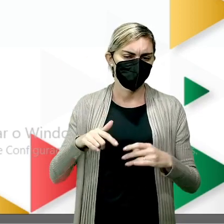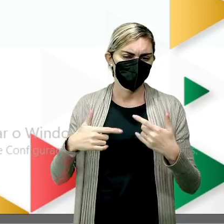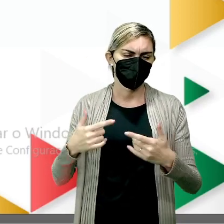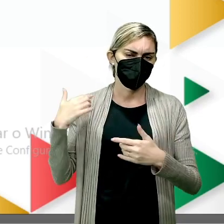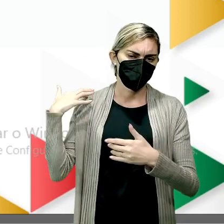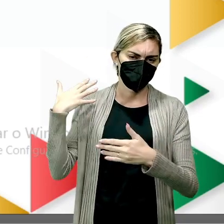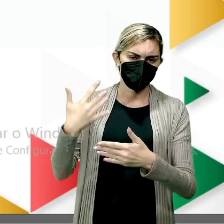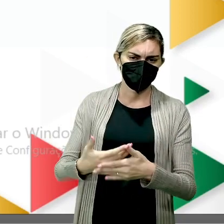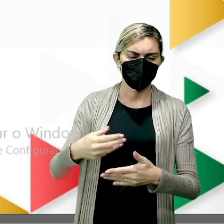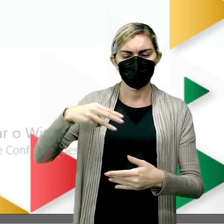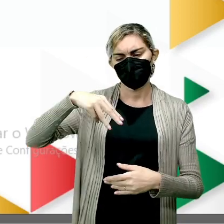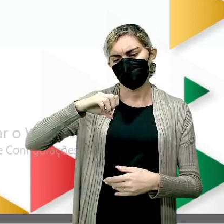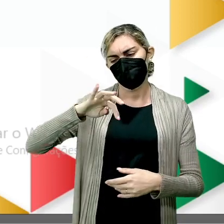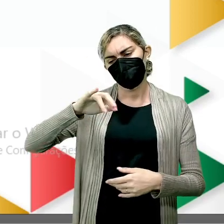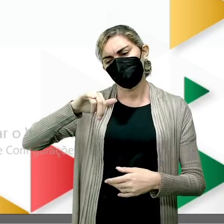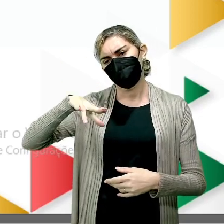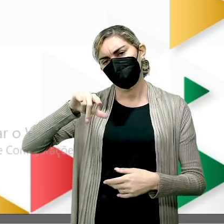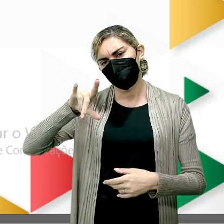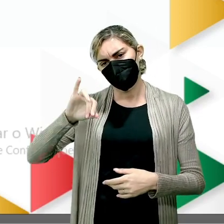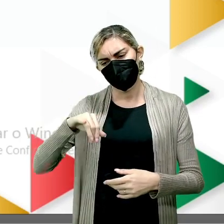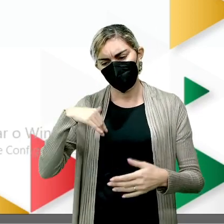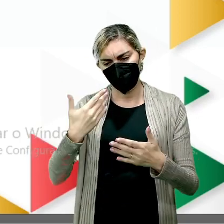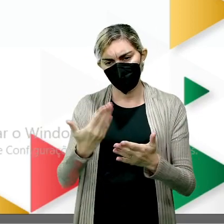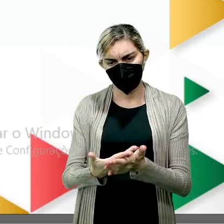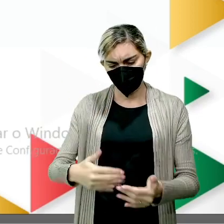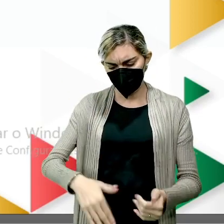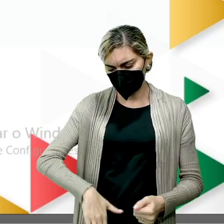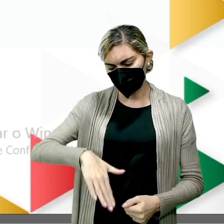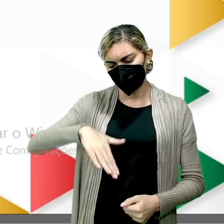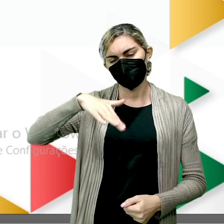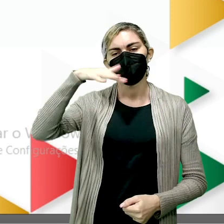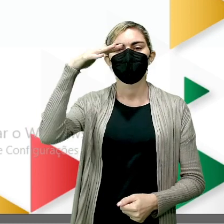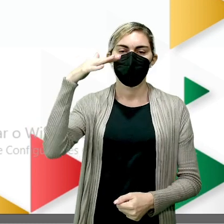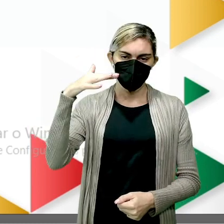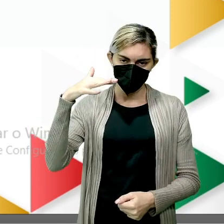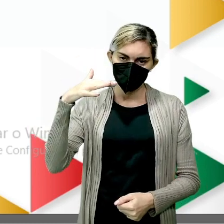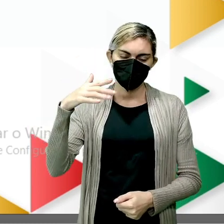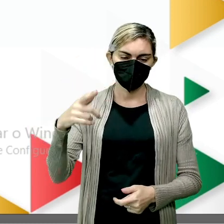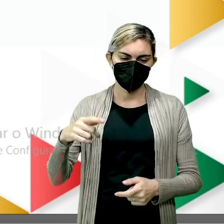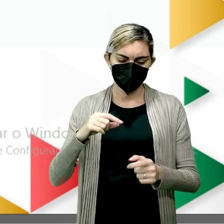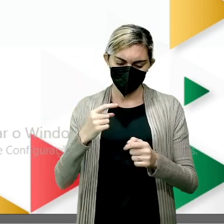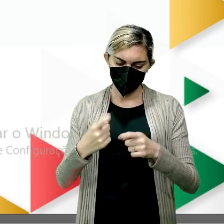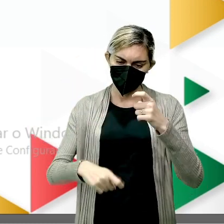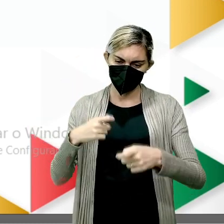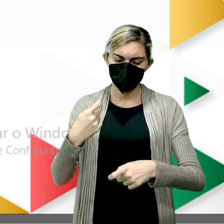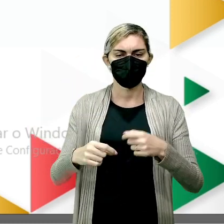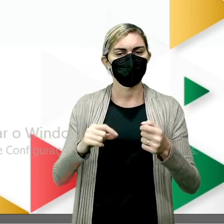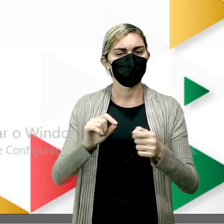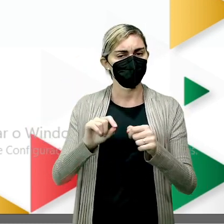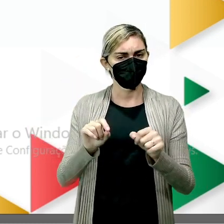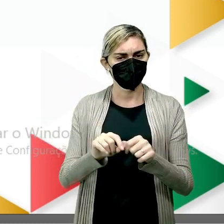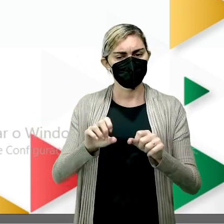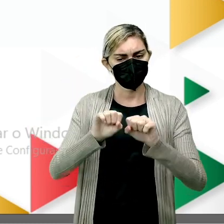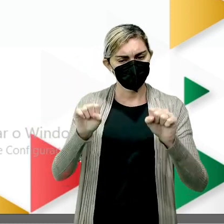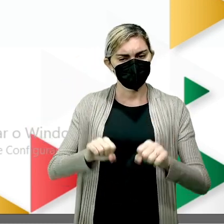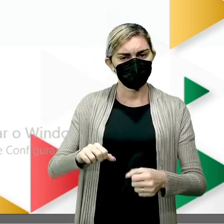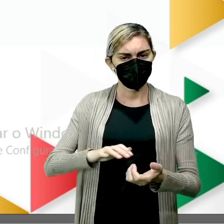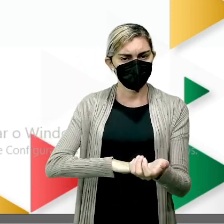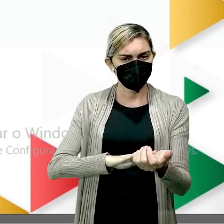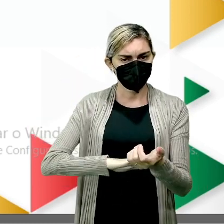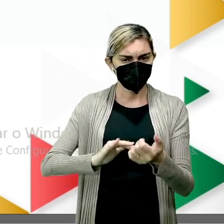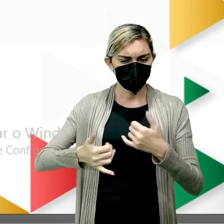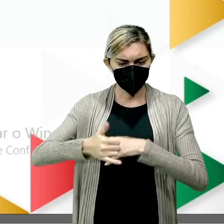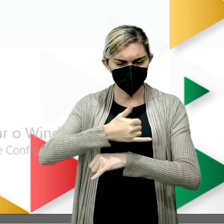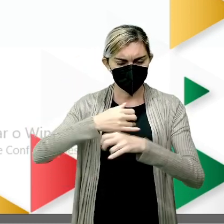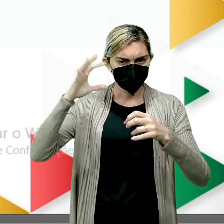o metabolismo até o nosso crescimento e a reprodução. Juntamente com o sistema nervoso, com o